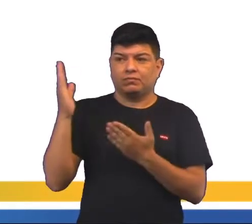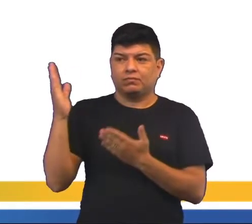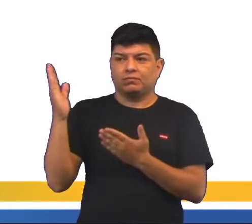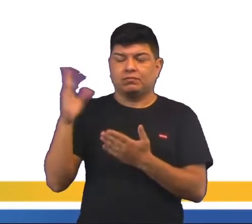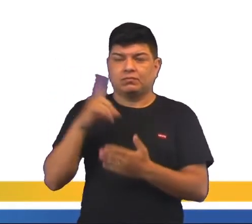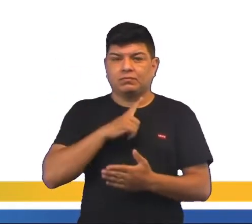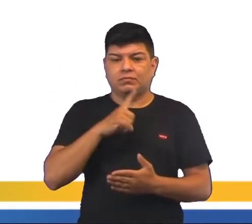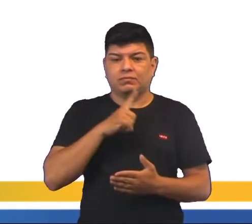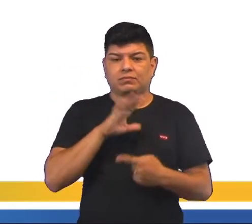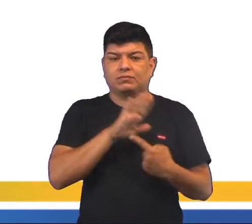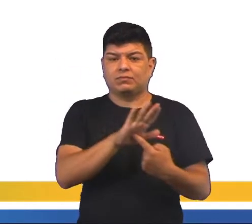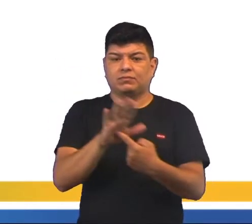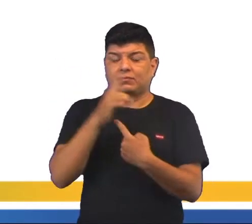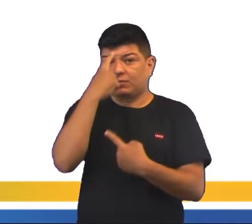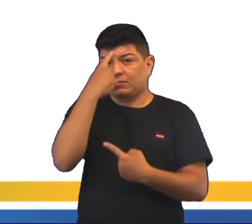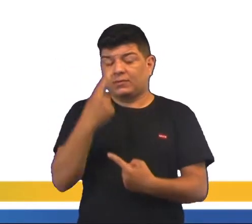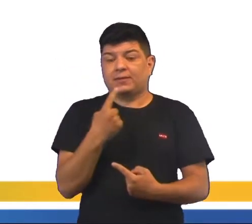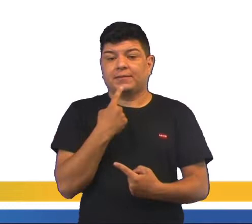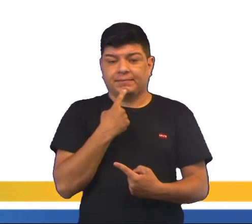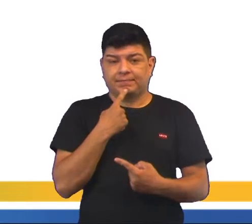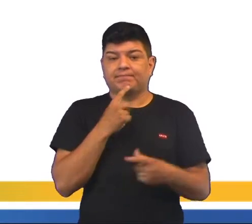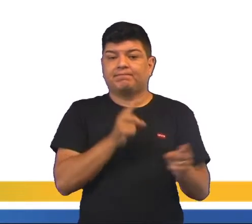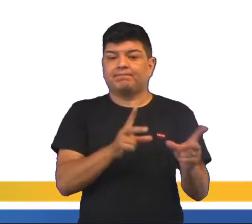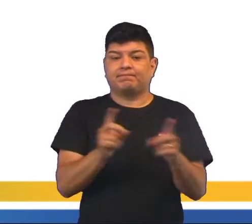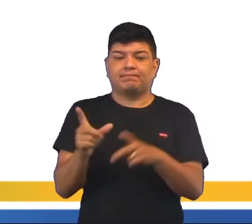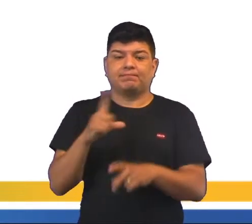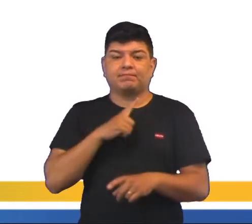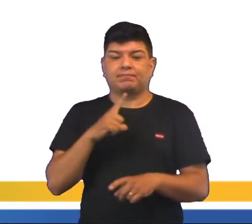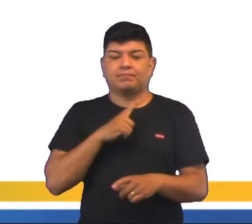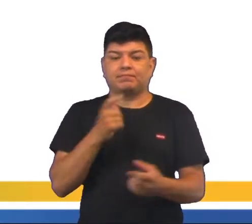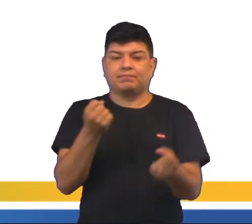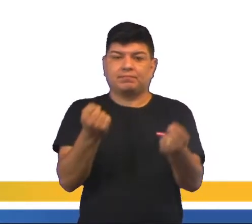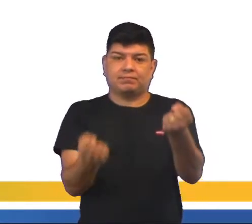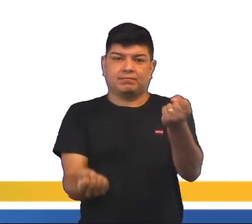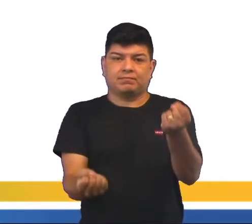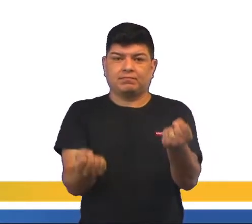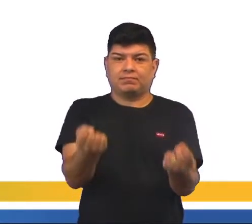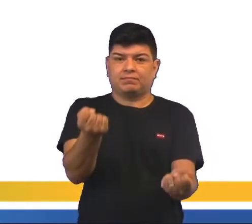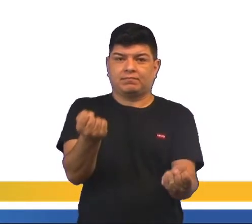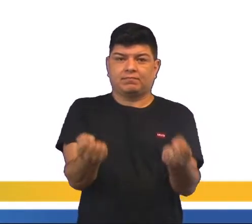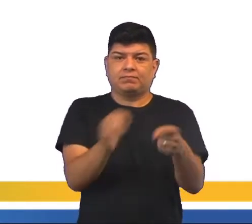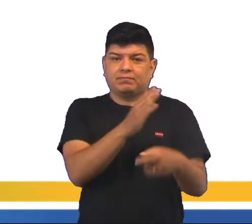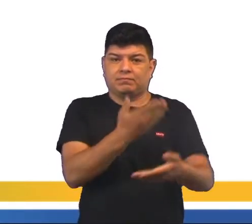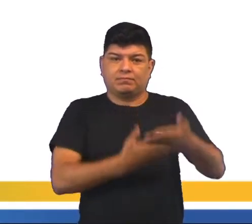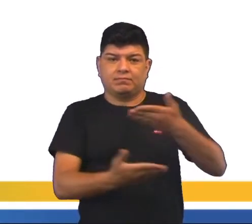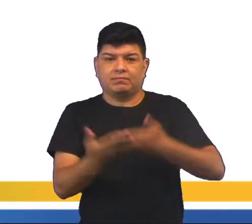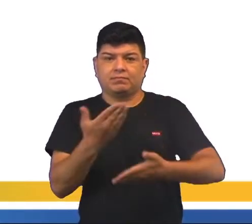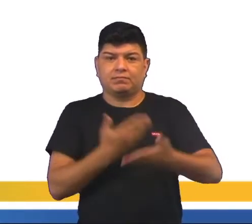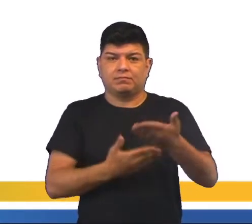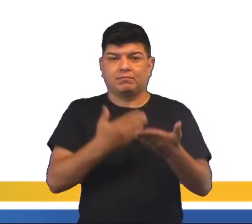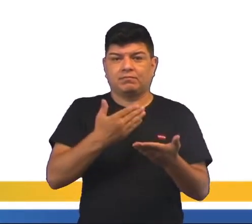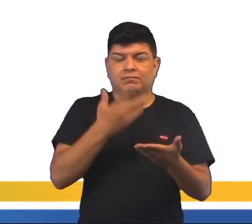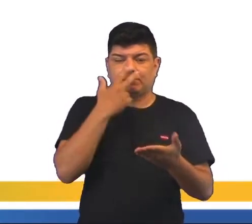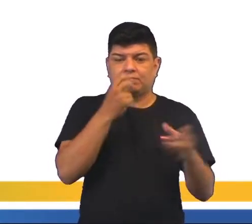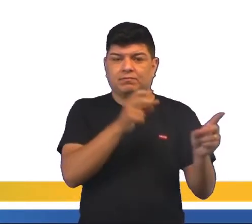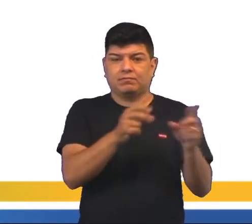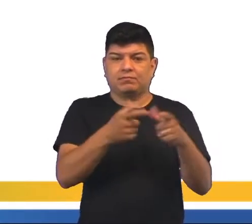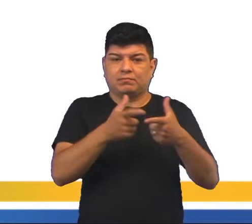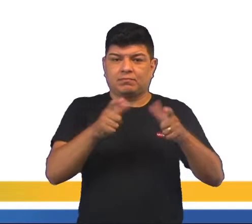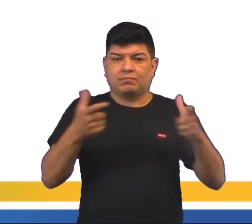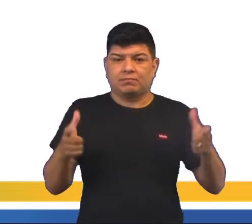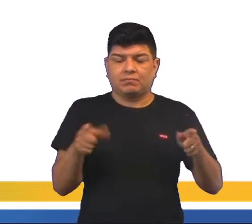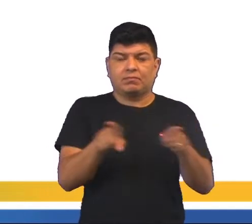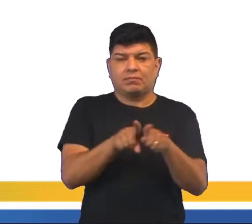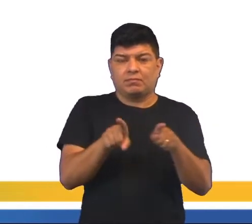A gente tem aí uma representação do mercantilismo, A gente tem aí a balança comercial favorável, A distribuição de importações, o aumento